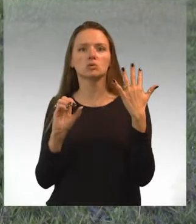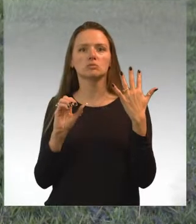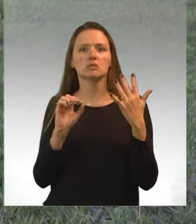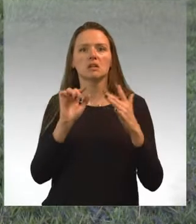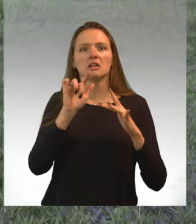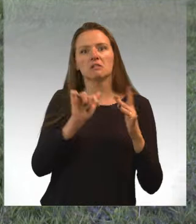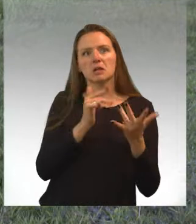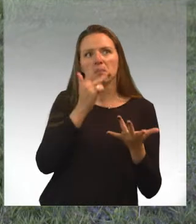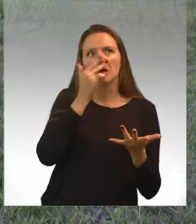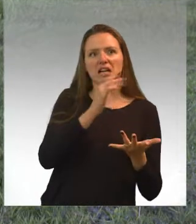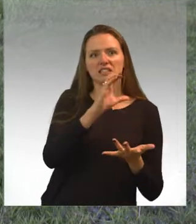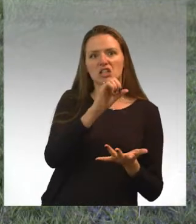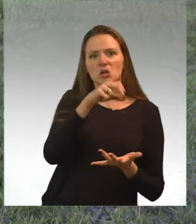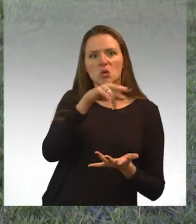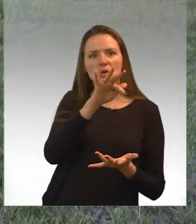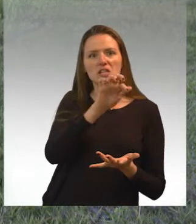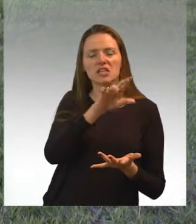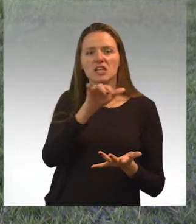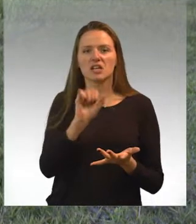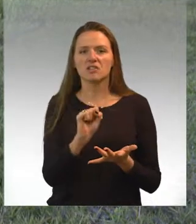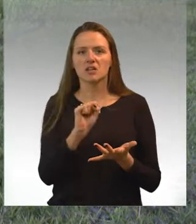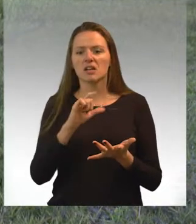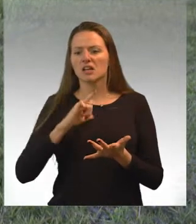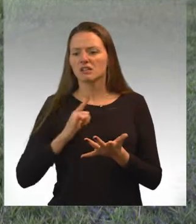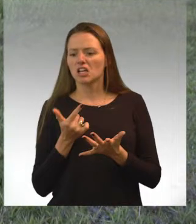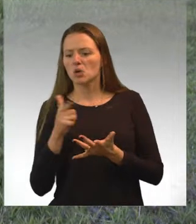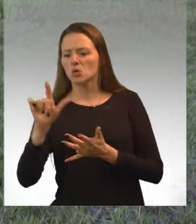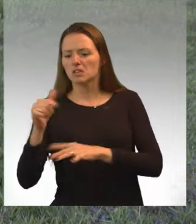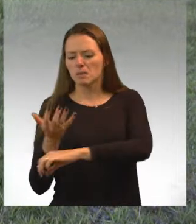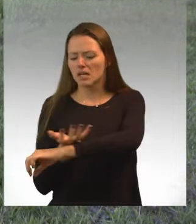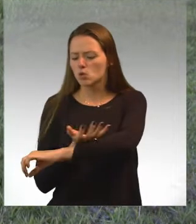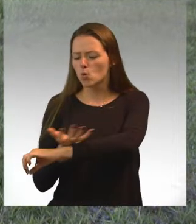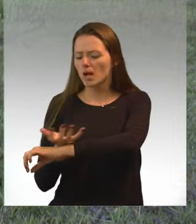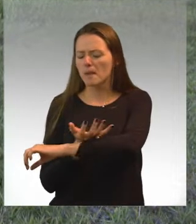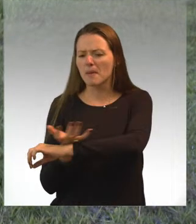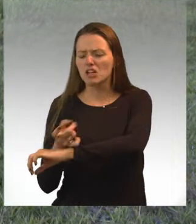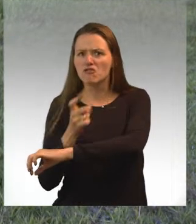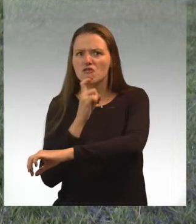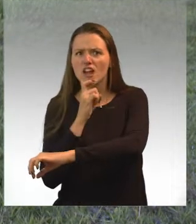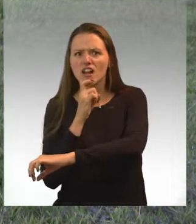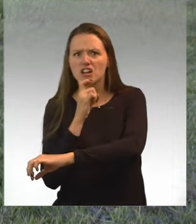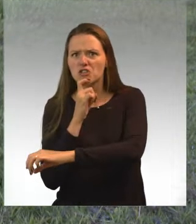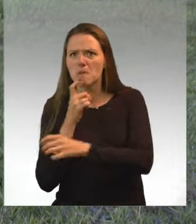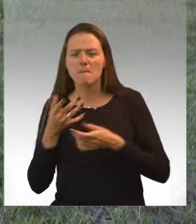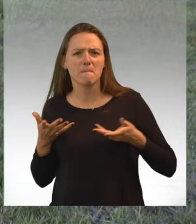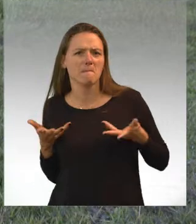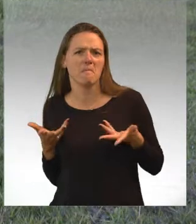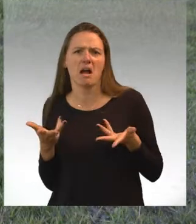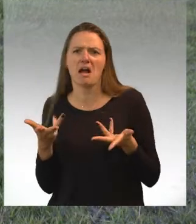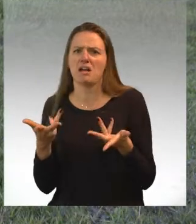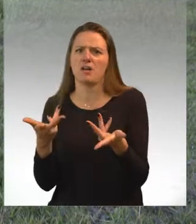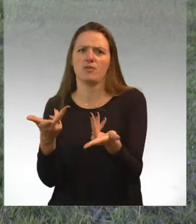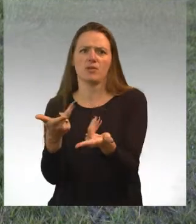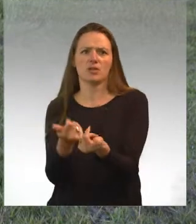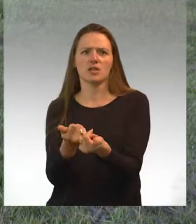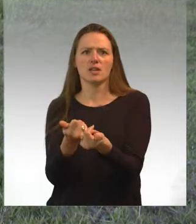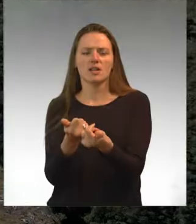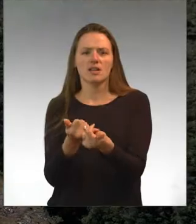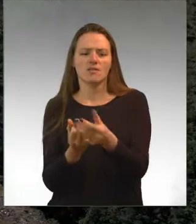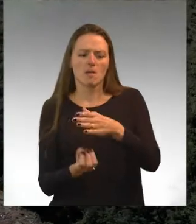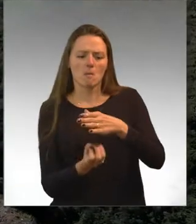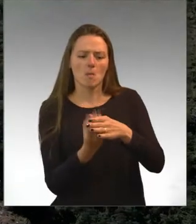coníferas. Tem outras que parecem o gramado de um verde impecável. E ali no meio vão nascendo outras